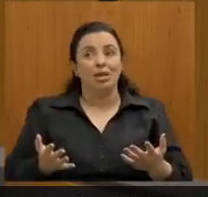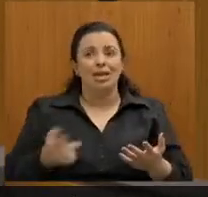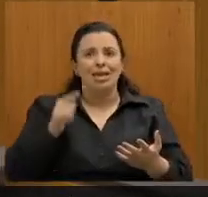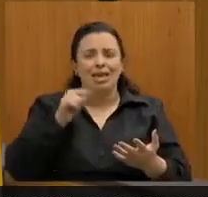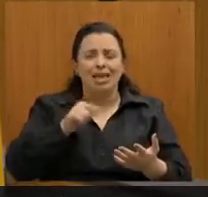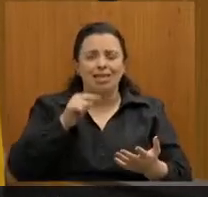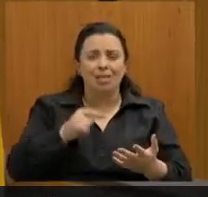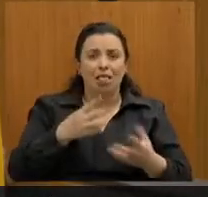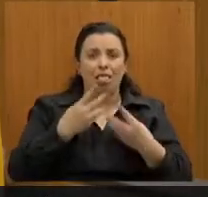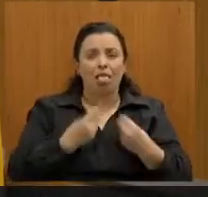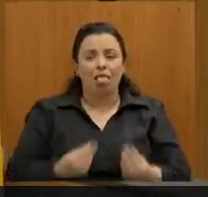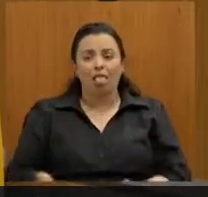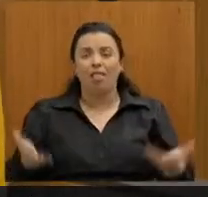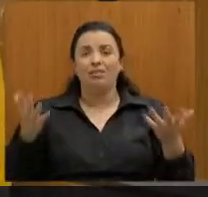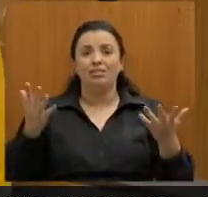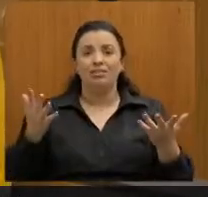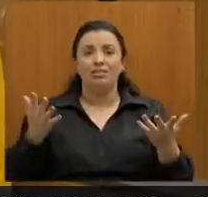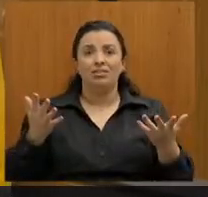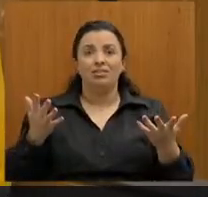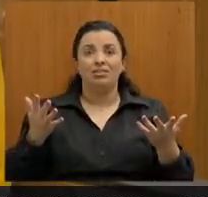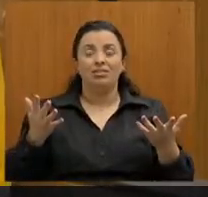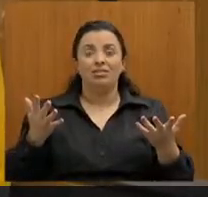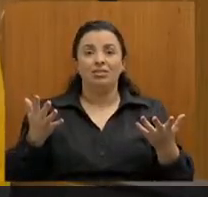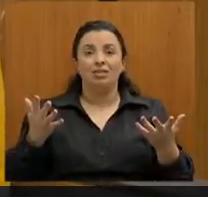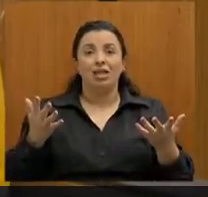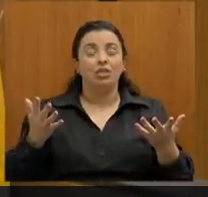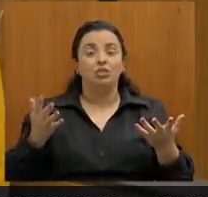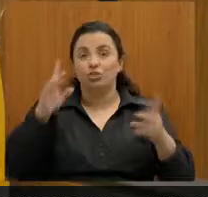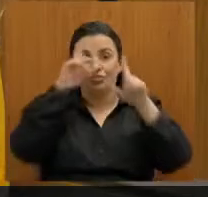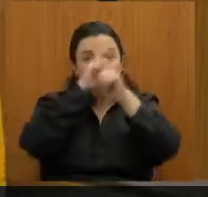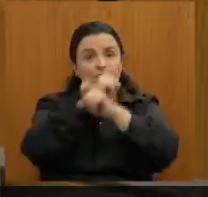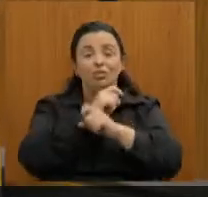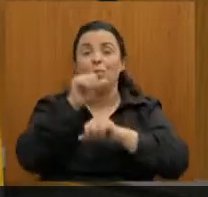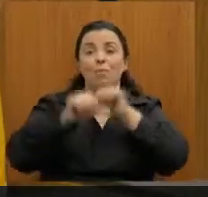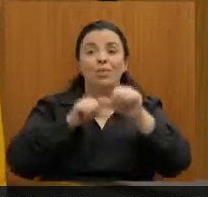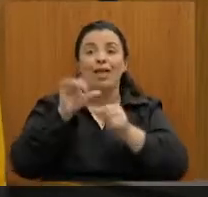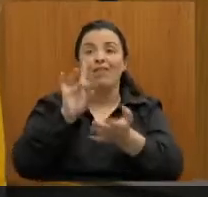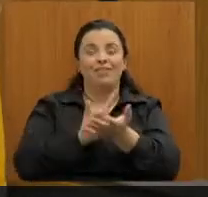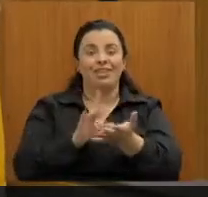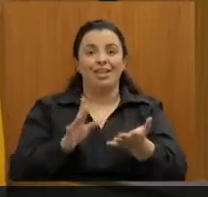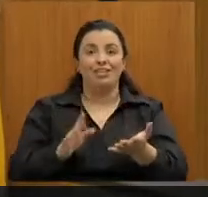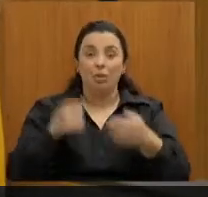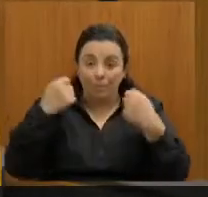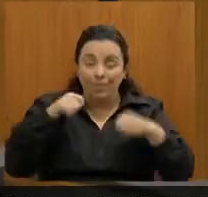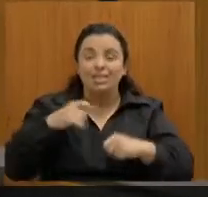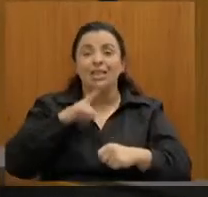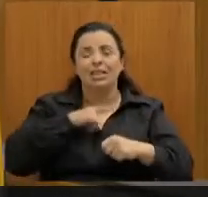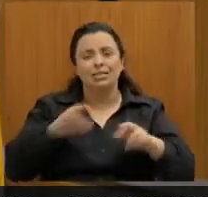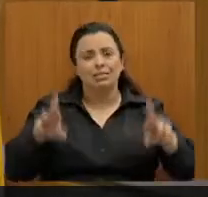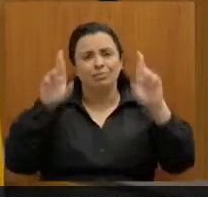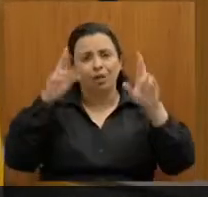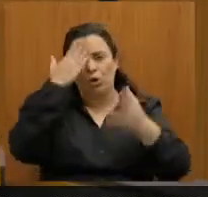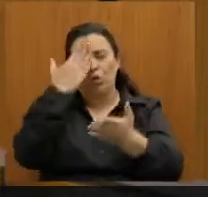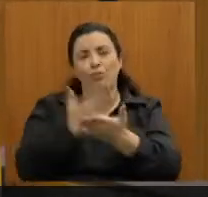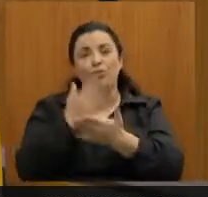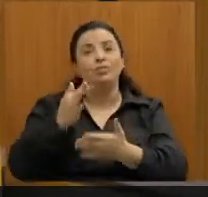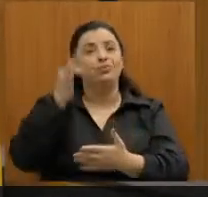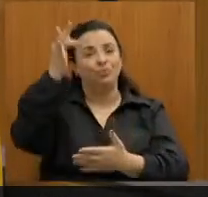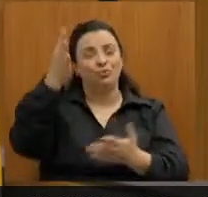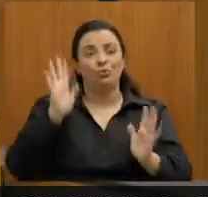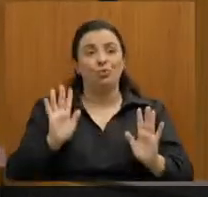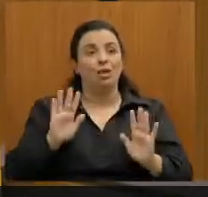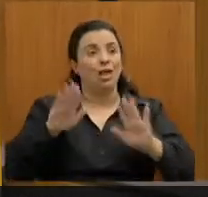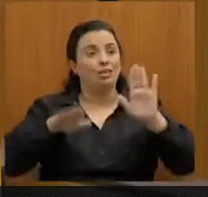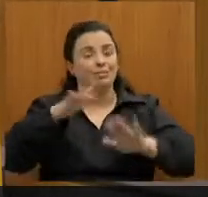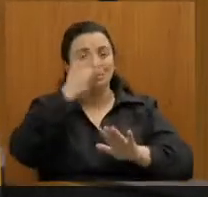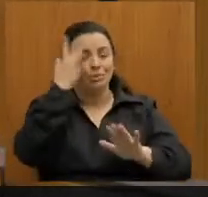ferramenta importante para quem não quer que mude a realidade Porque as pessoas não se engajam não acreditam que é possível uma outra